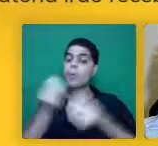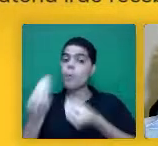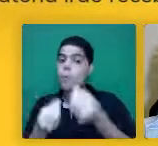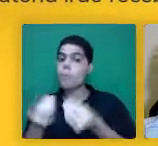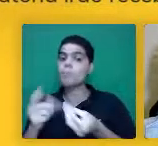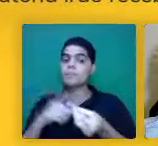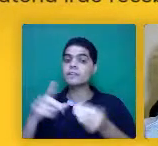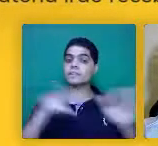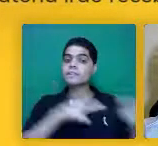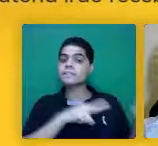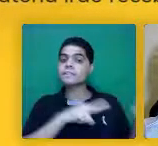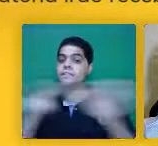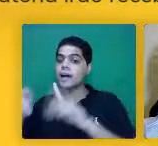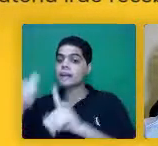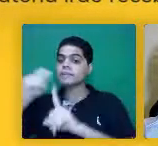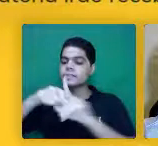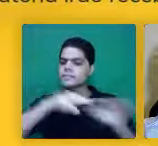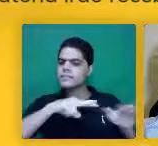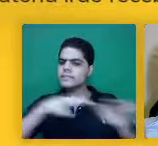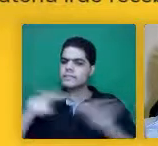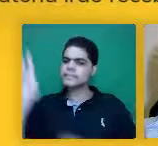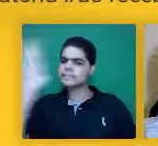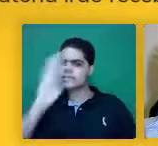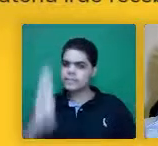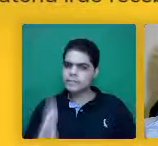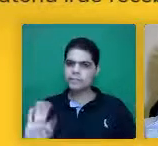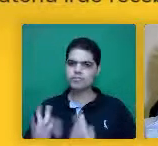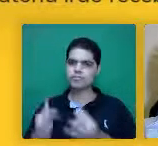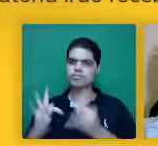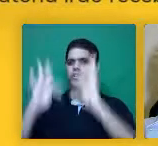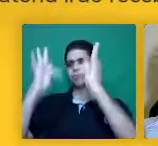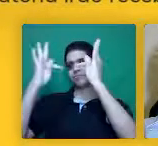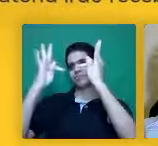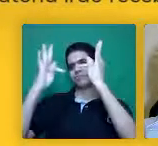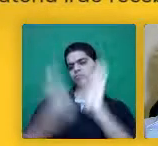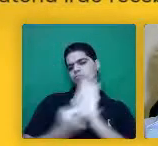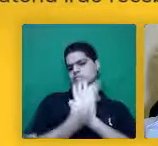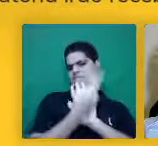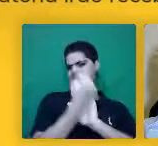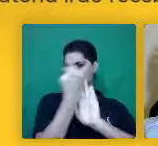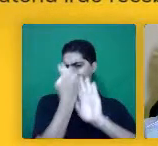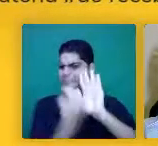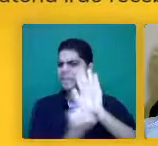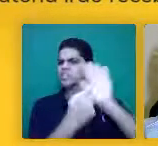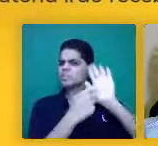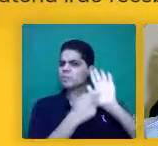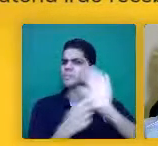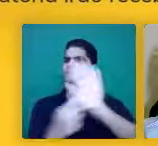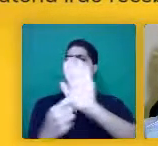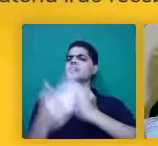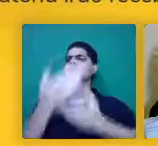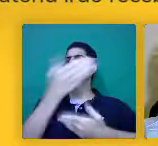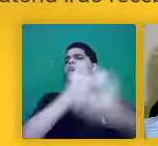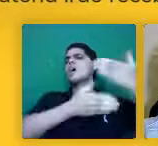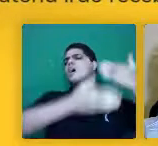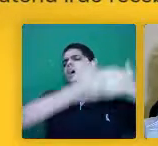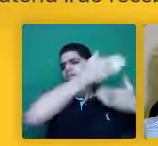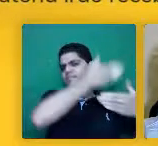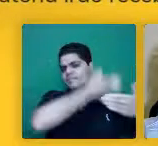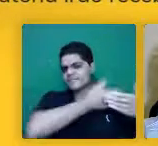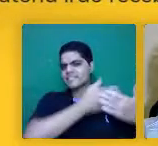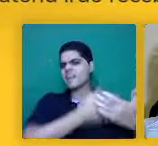Semana Nacional de Ciência e Tecnologia. A gente está trazendo imagens, desenhos, que são de edições anteriores, que fala para a